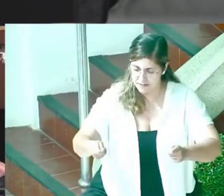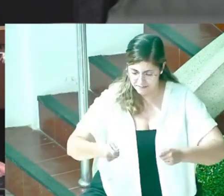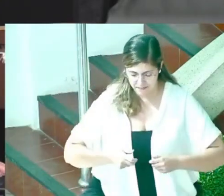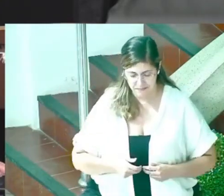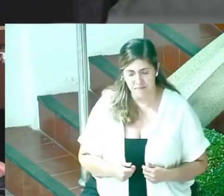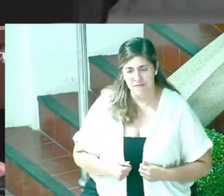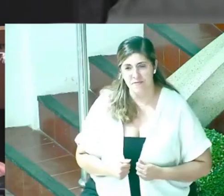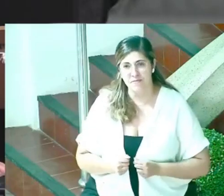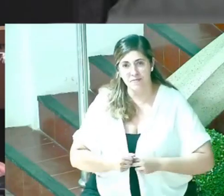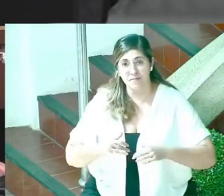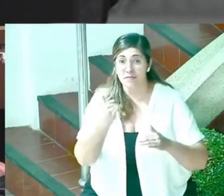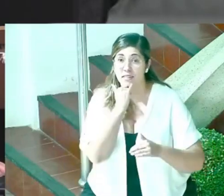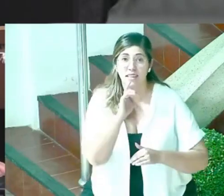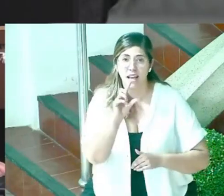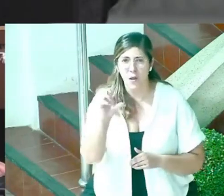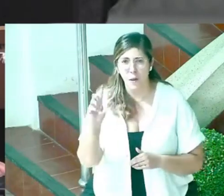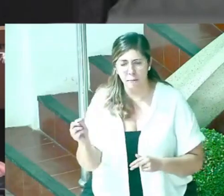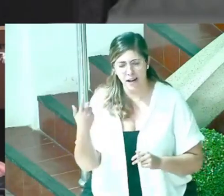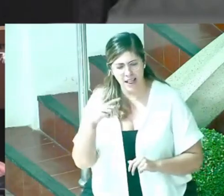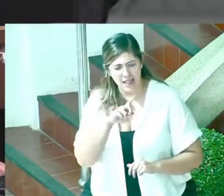o nosso perdão.